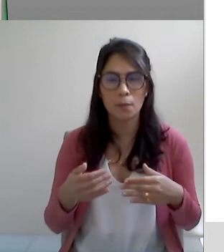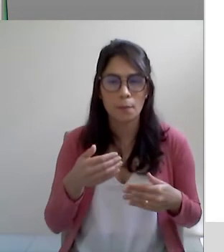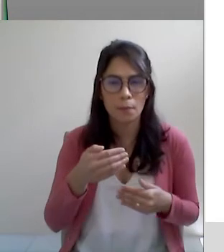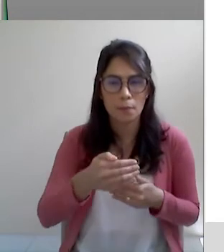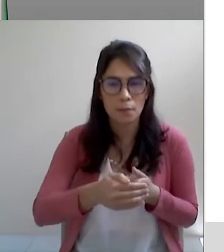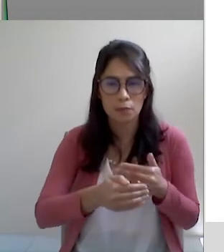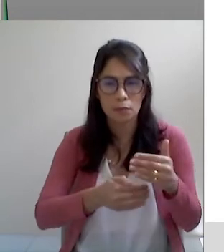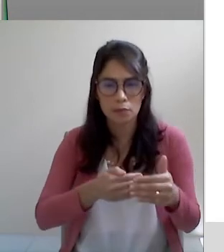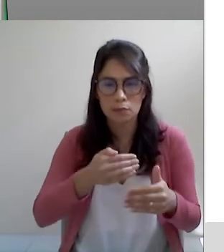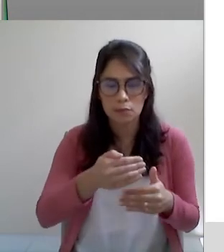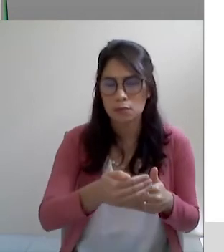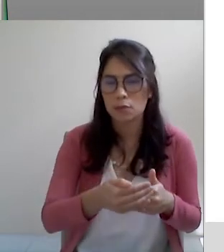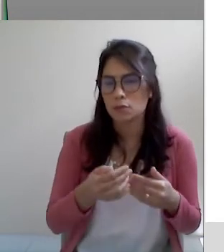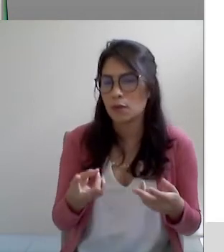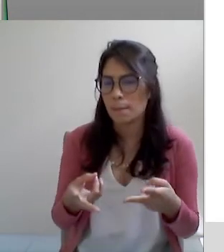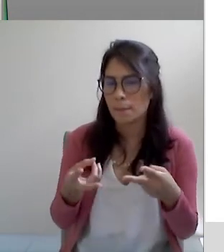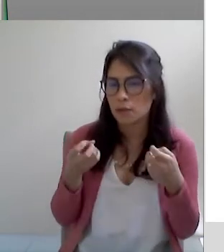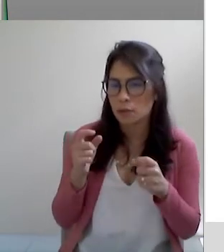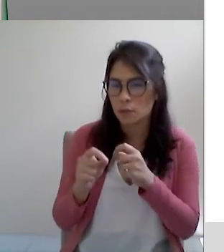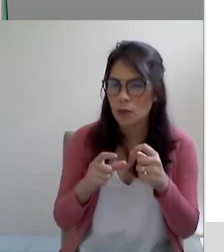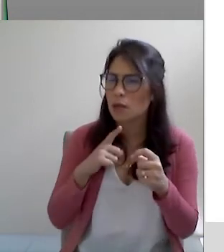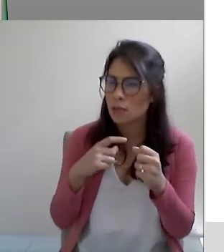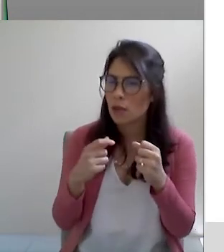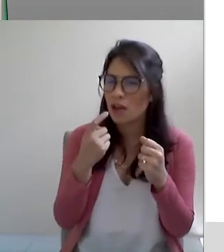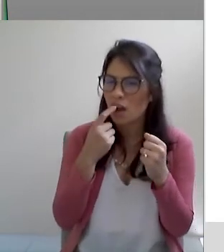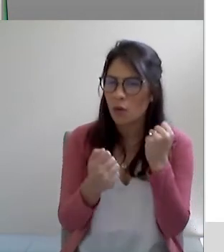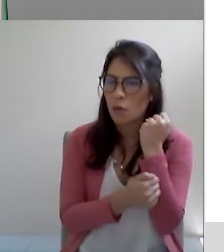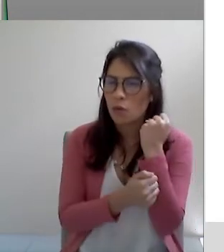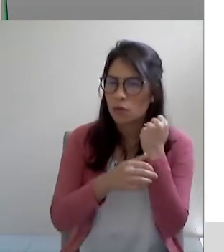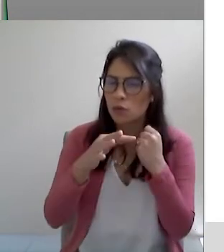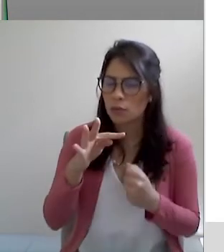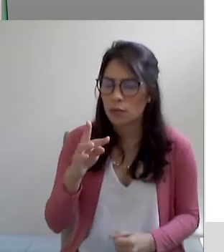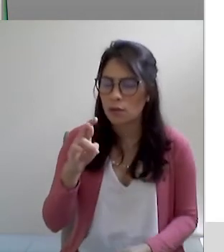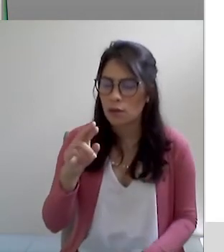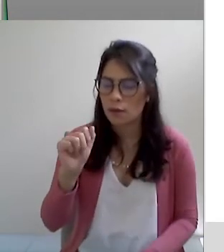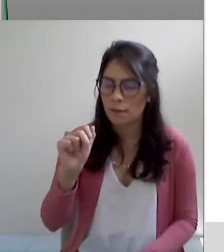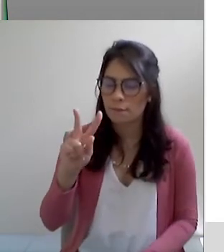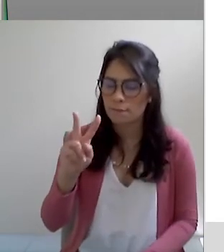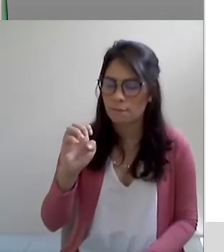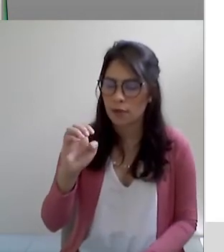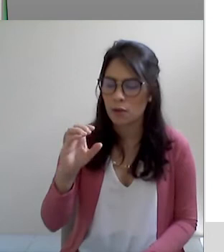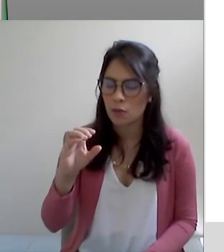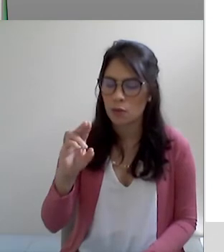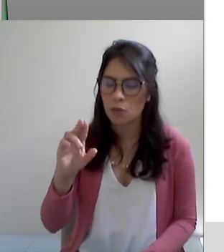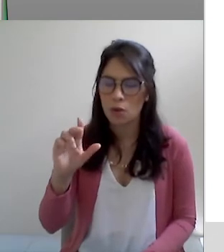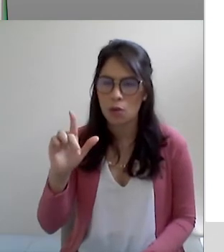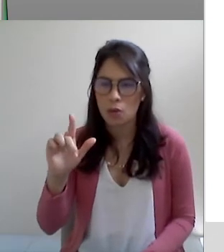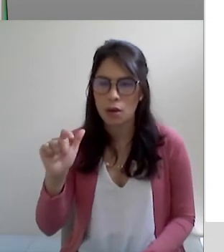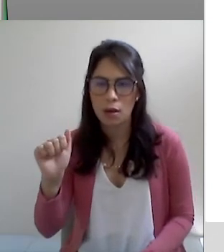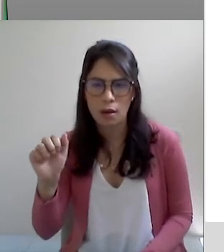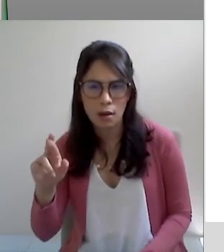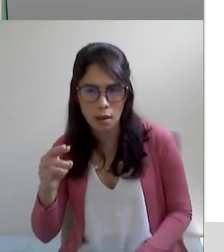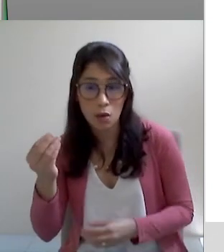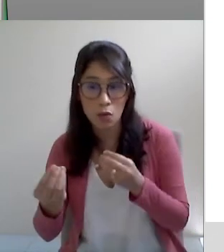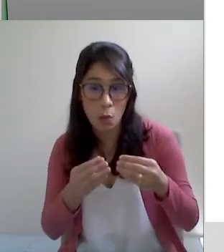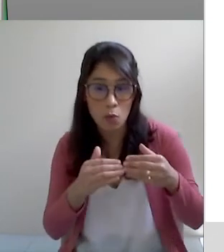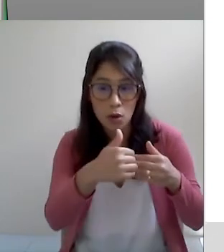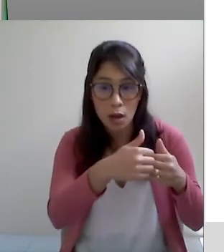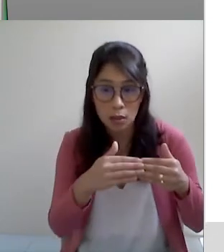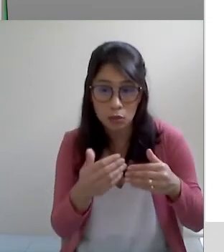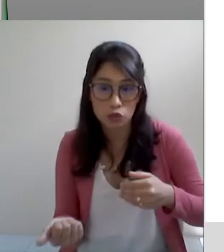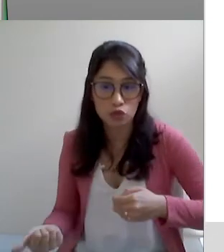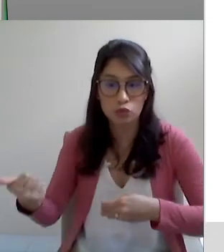Ao centro da ossificação, é possível ver a formação de osso trabecular. A substituição do